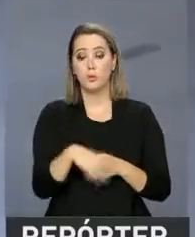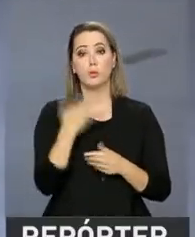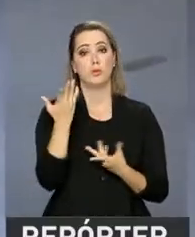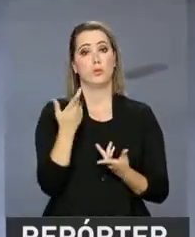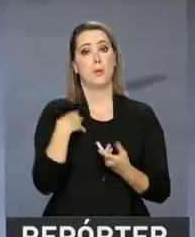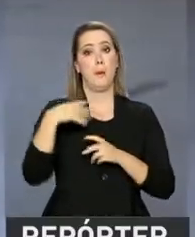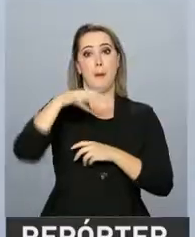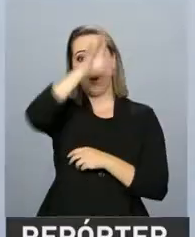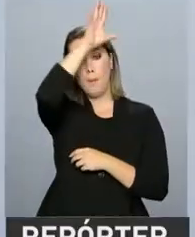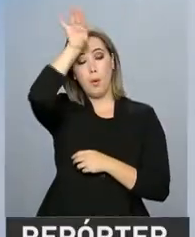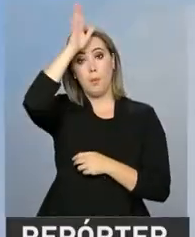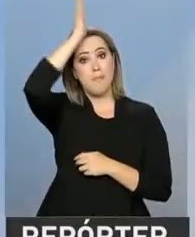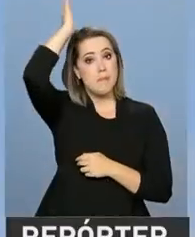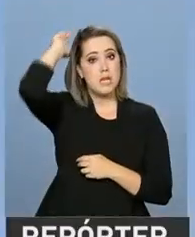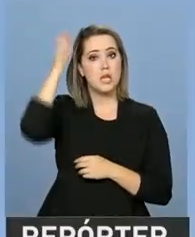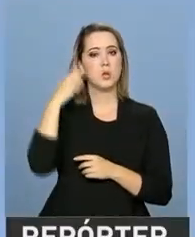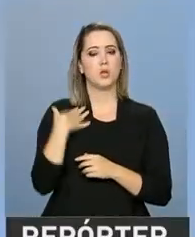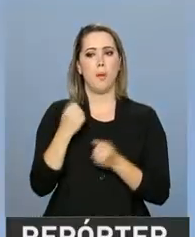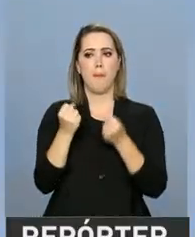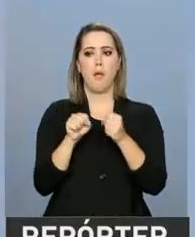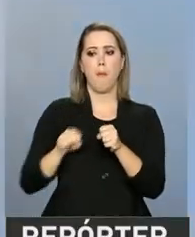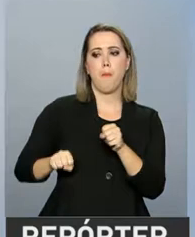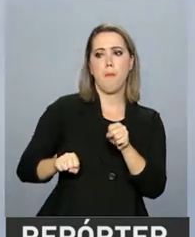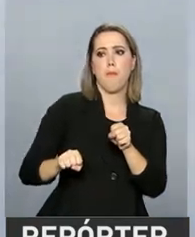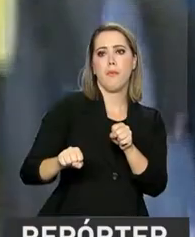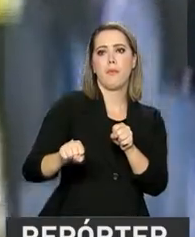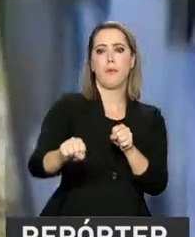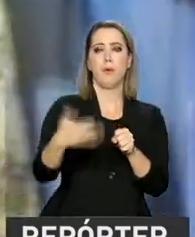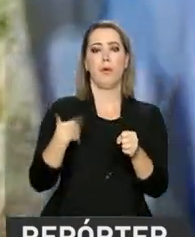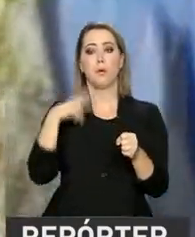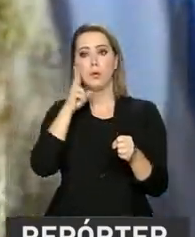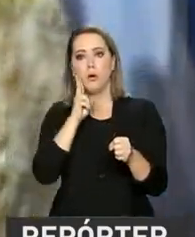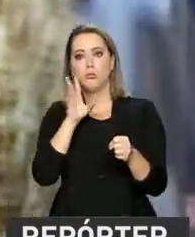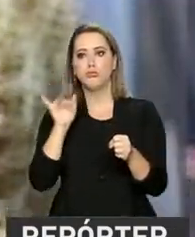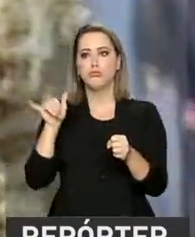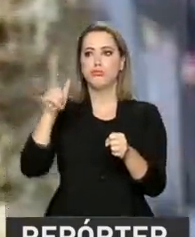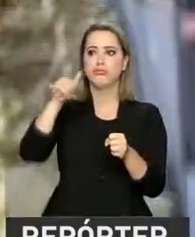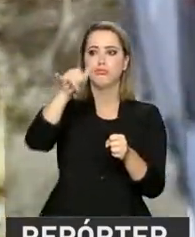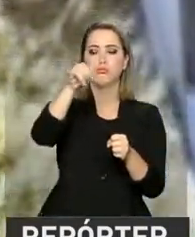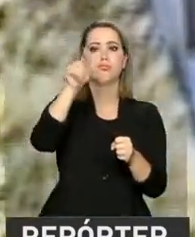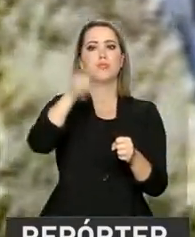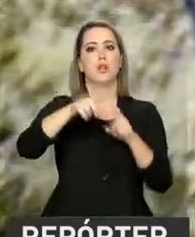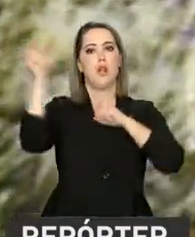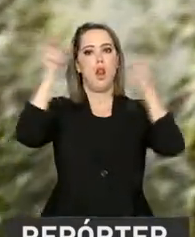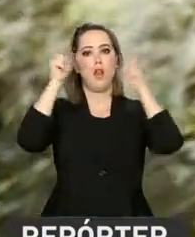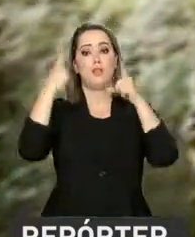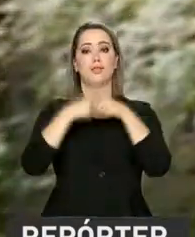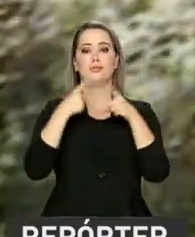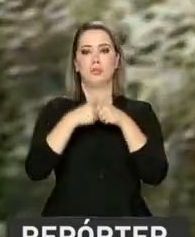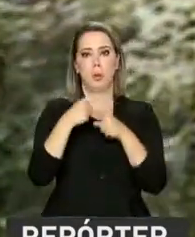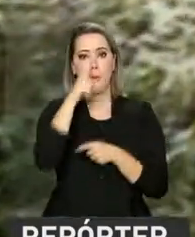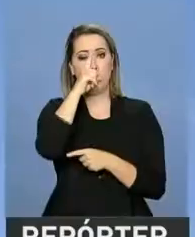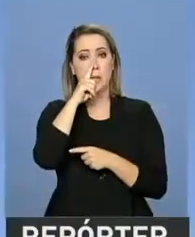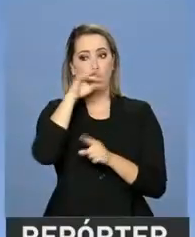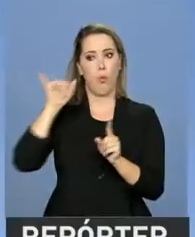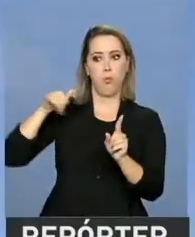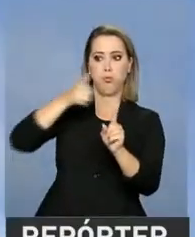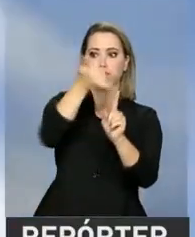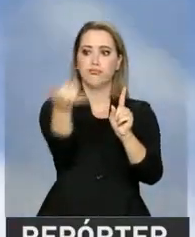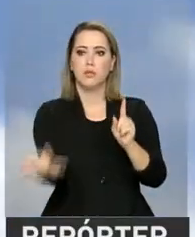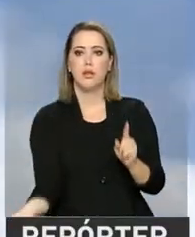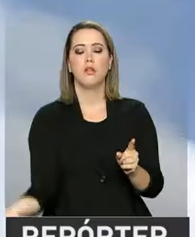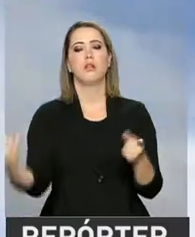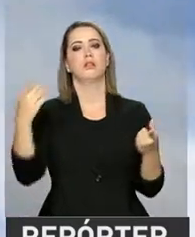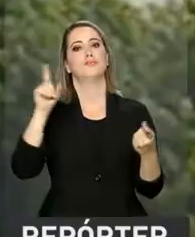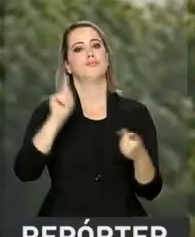deixa bombeiros e pilotos de avião em alerta um balão pode provocar acidentes graves e até mesmo a queda